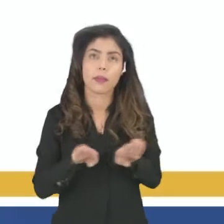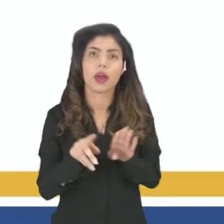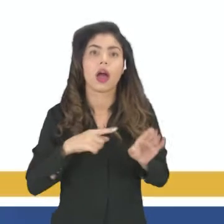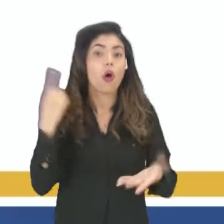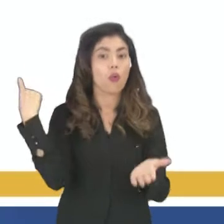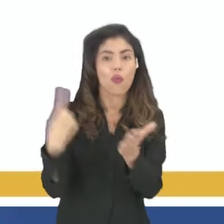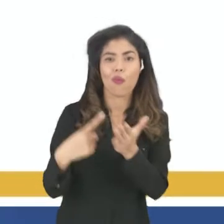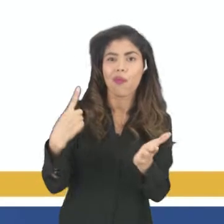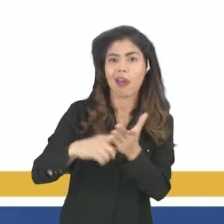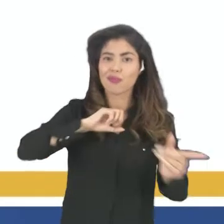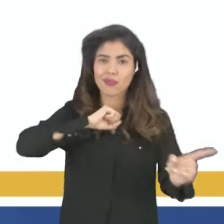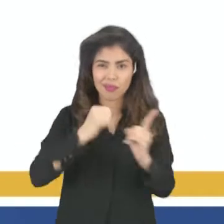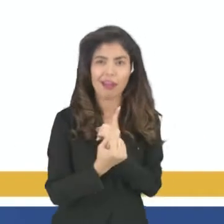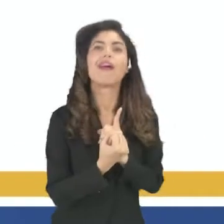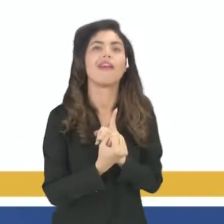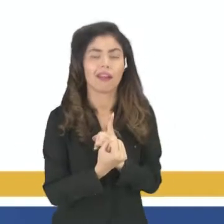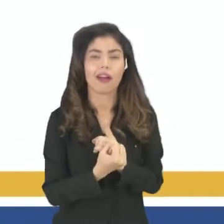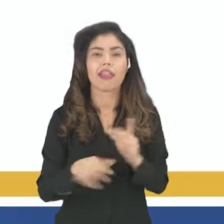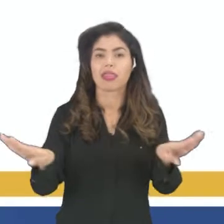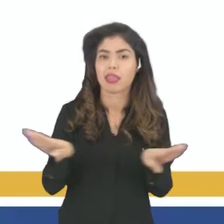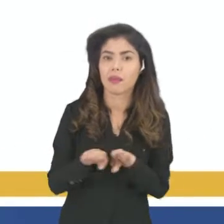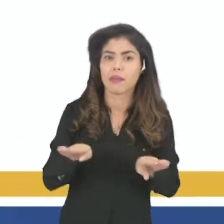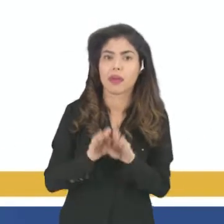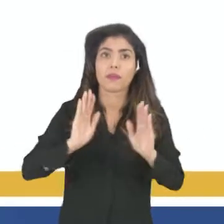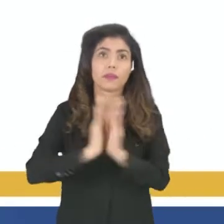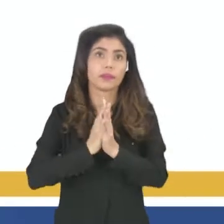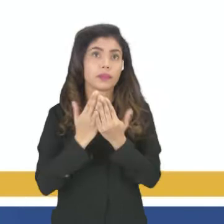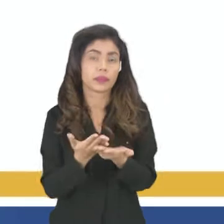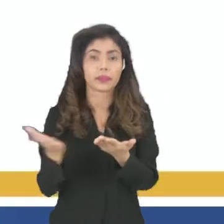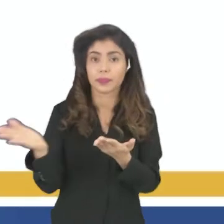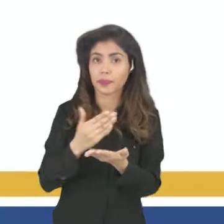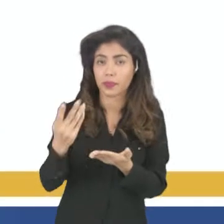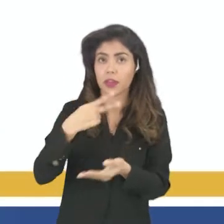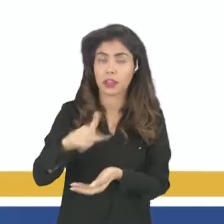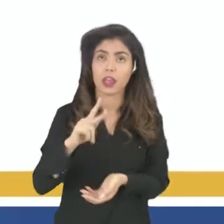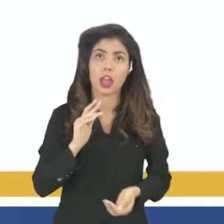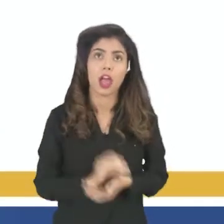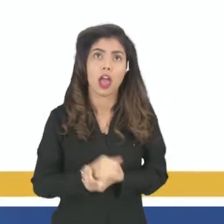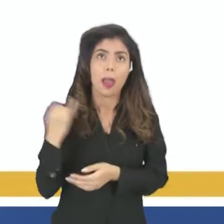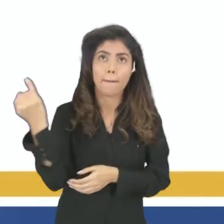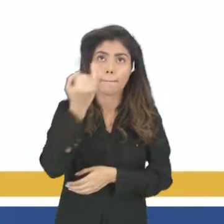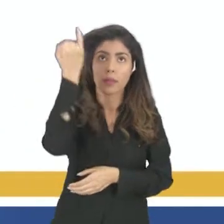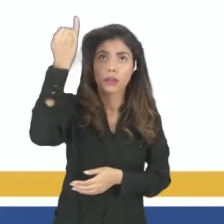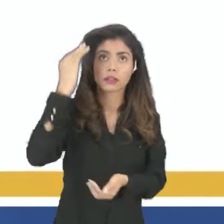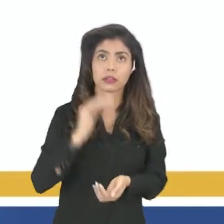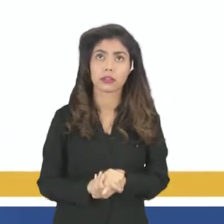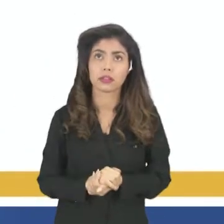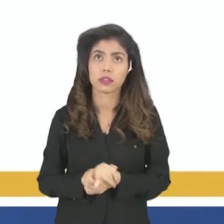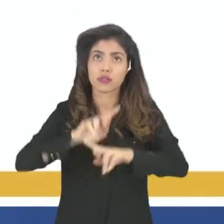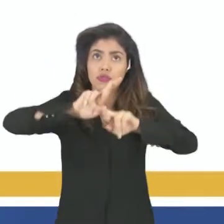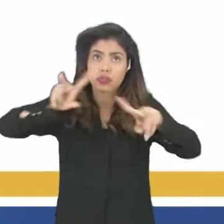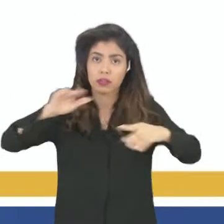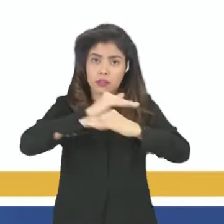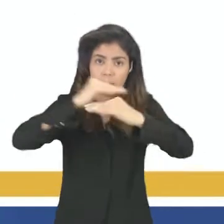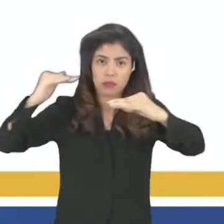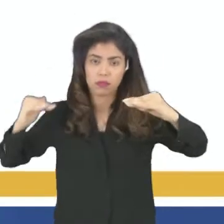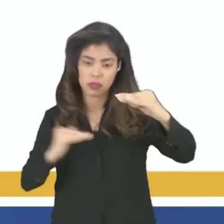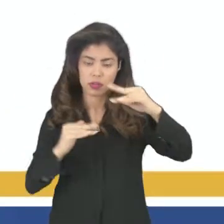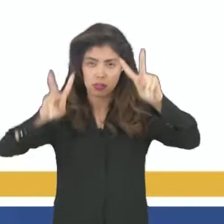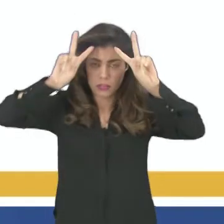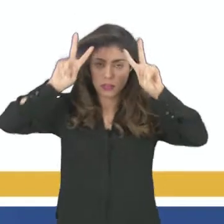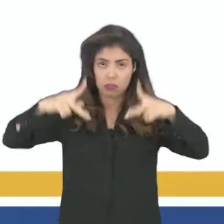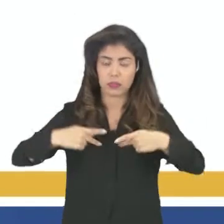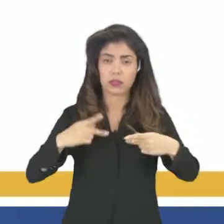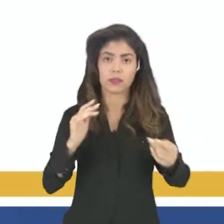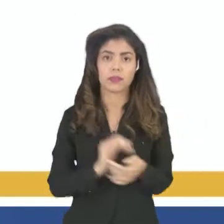Contrato Social, e também um livro dele que ele fala a origem e o fundamento da desigualdade entre os homens.